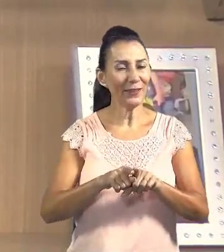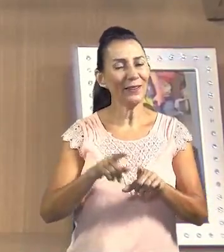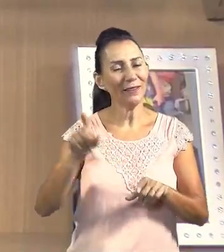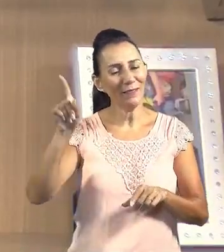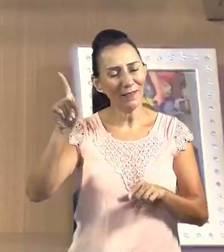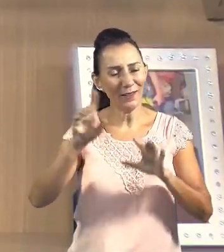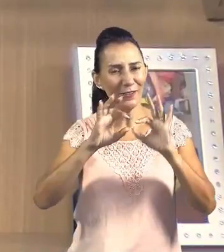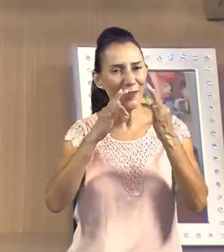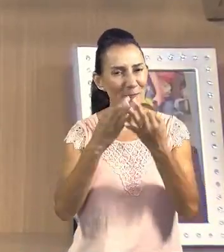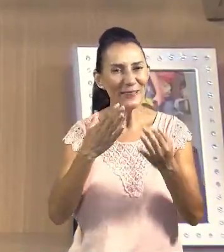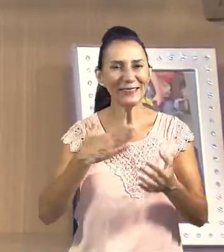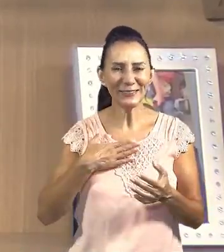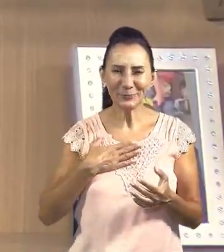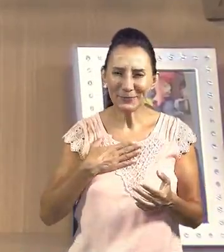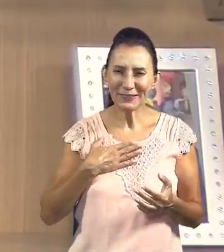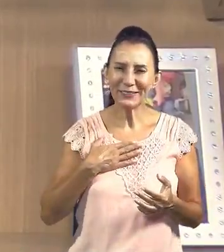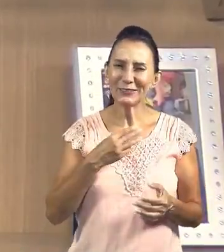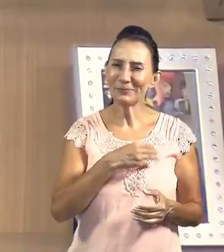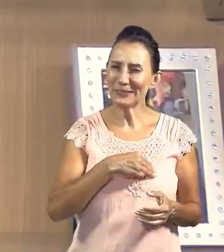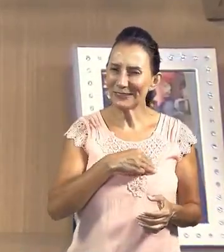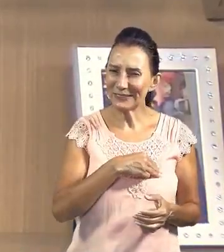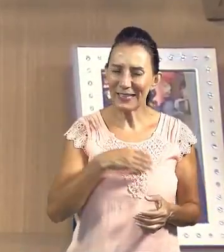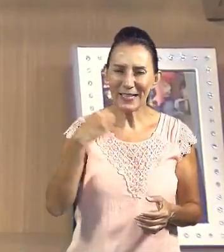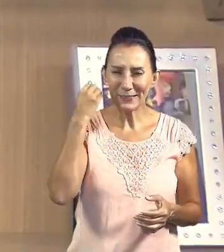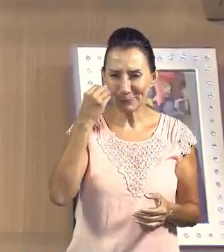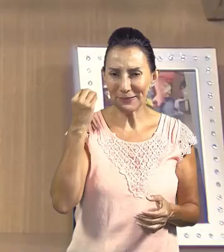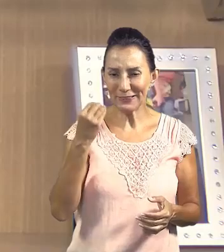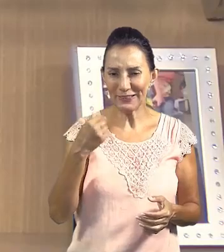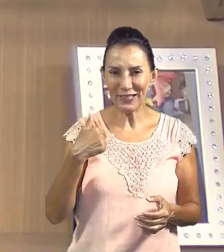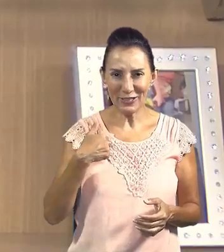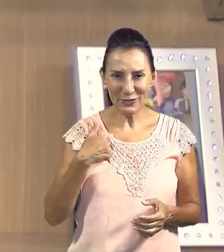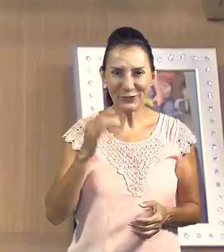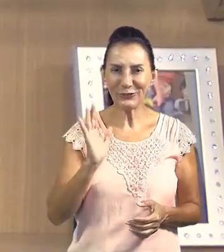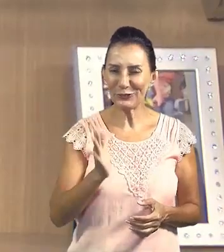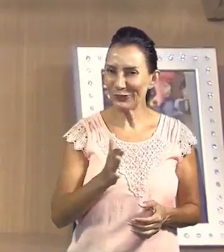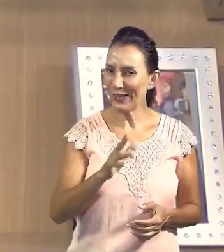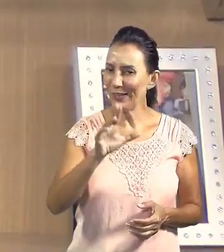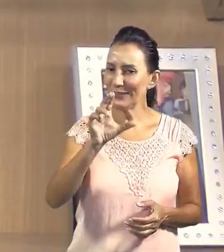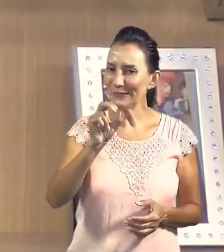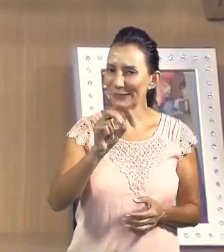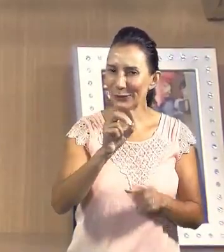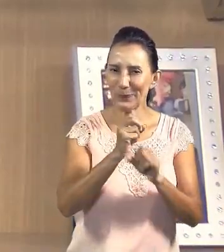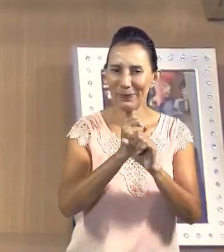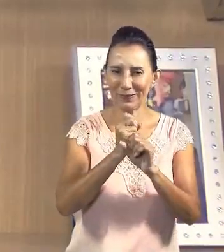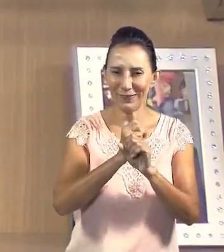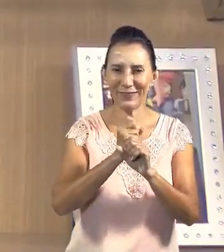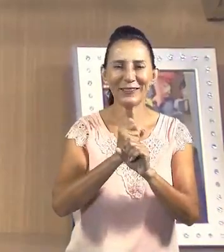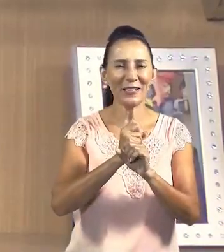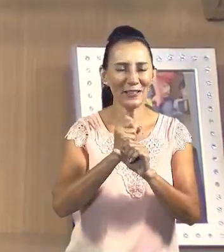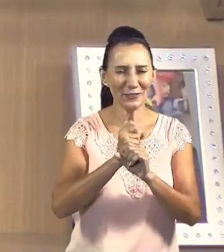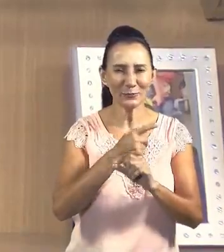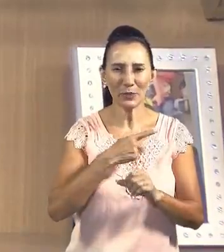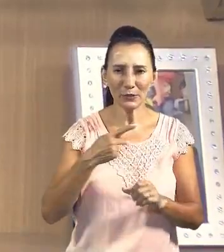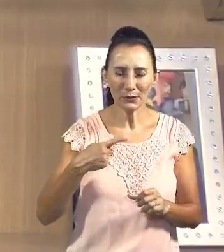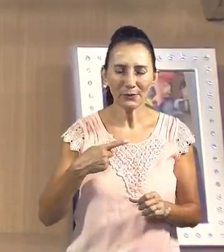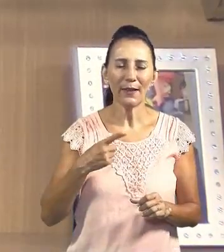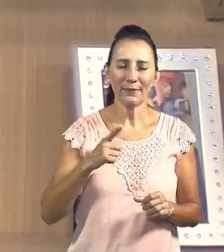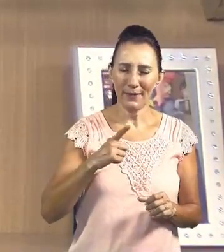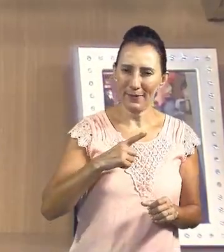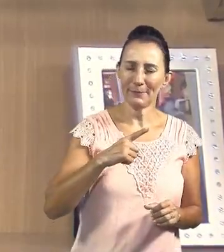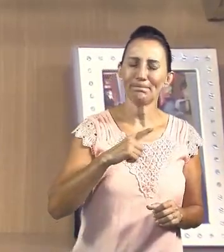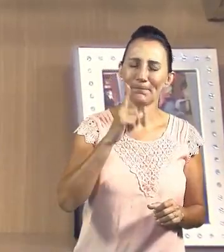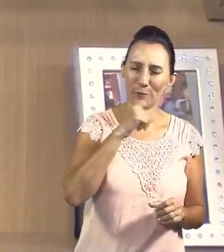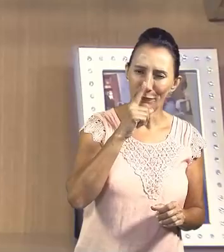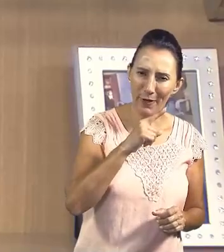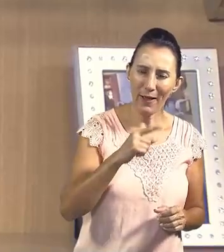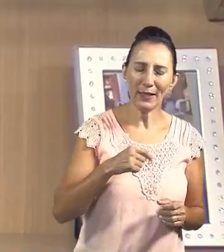quanto da minha família, quanto no ministério. Estou caminhando para 50 anos de pastoreio, com